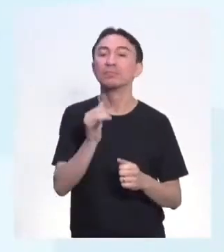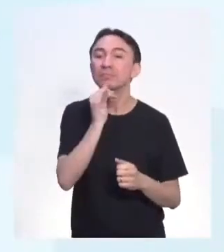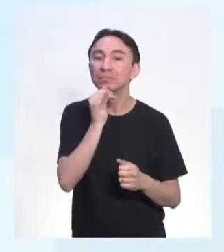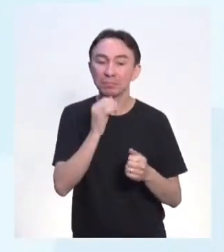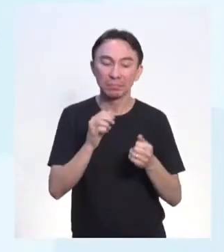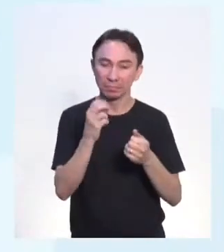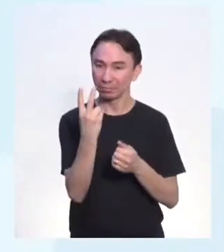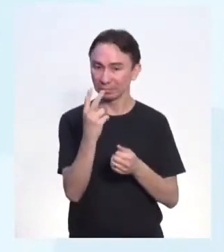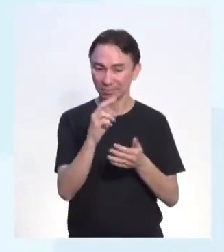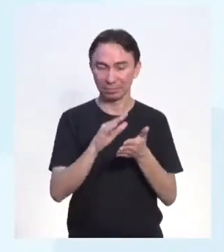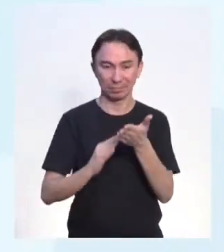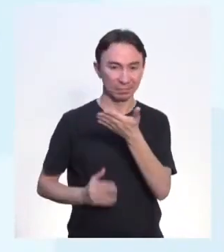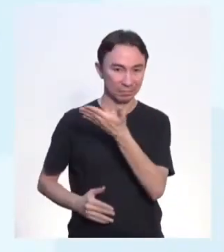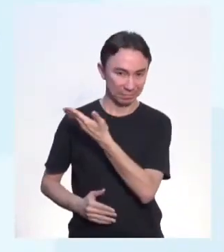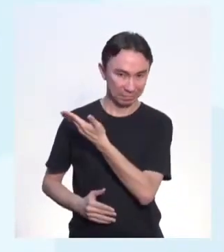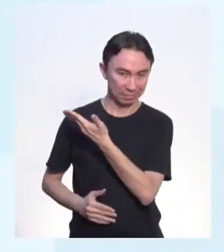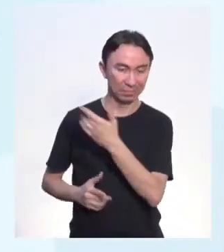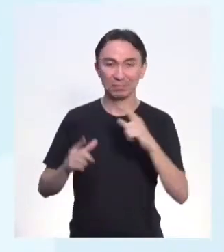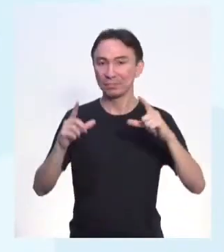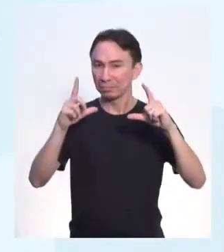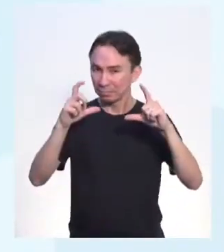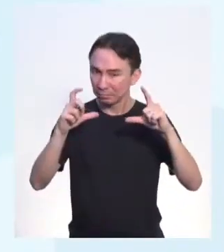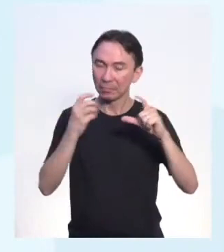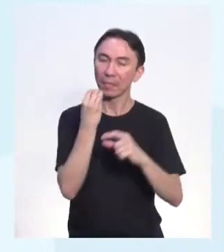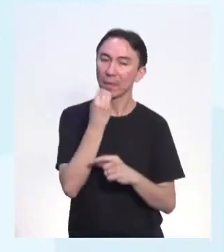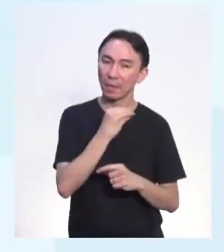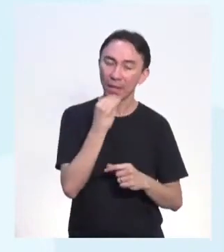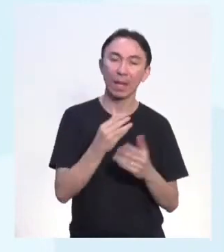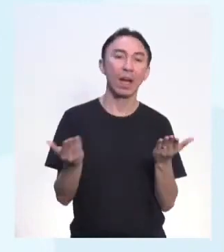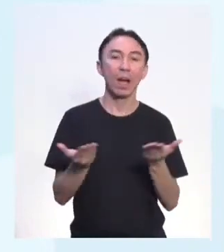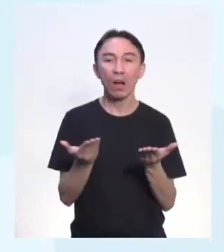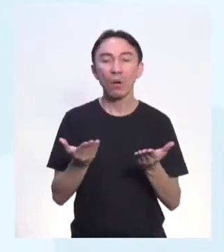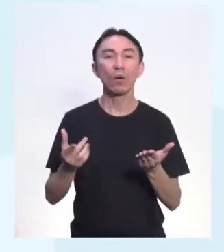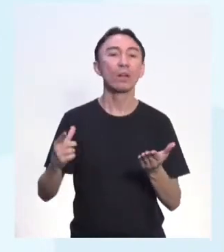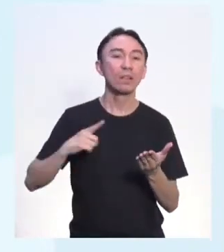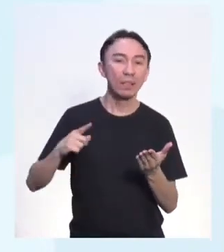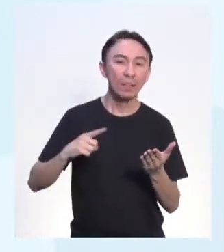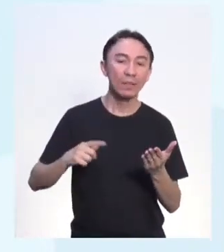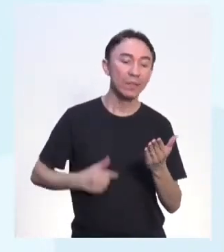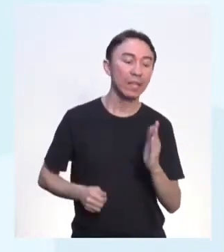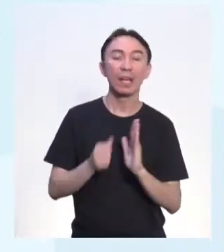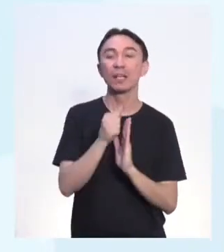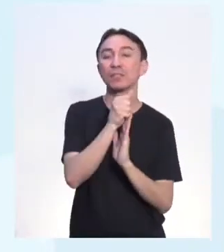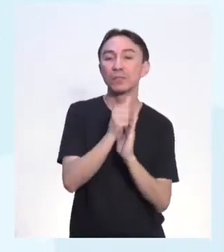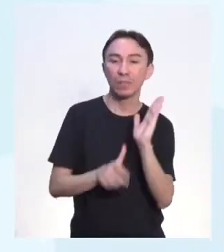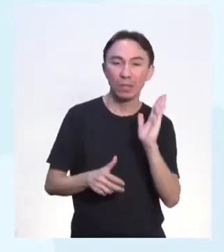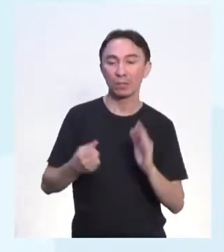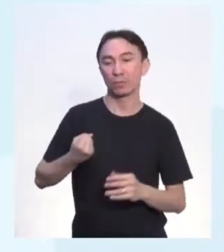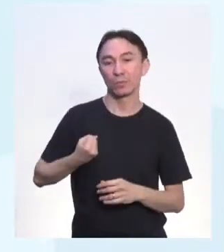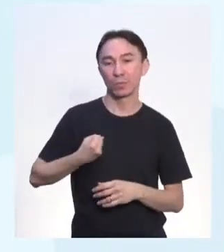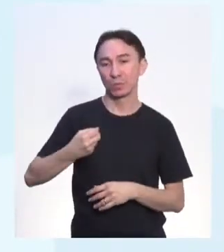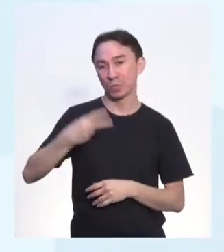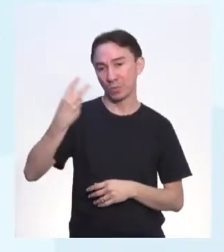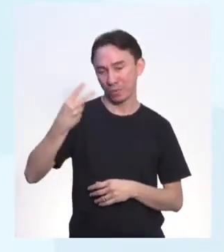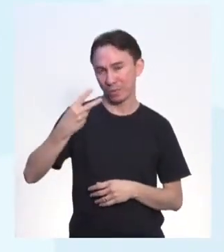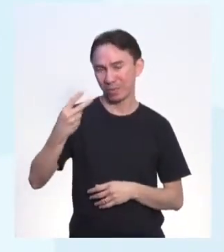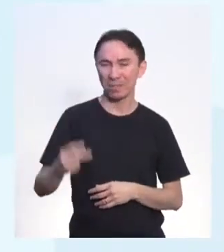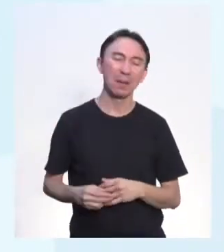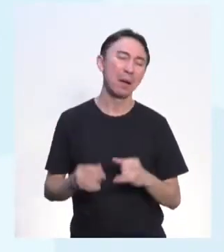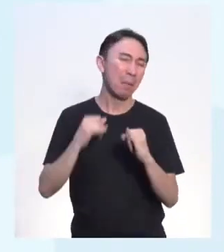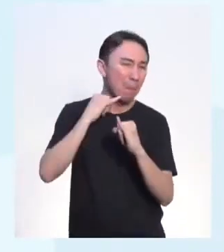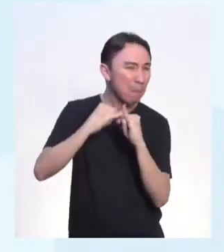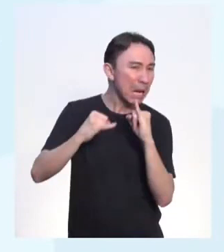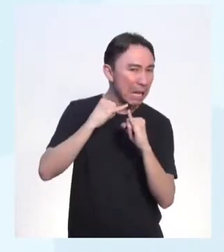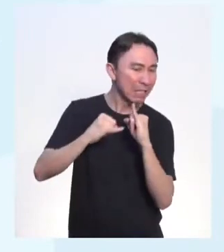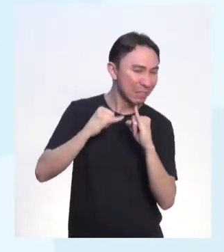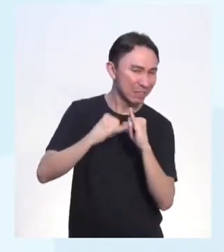essa mesmo, para vocês tirarem um print, porque agora a gente vai para a atividade 2, que é bem parecida com a